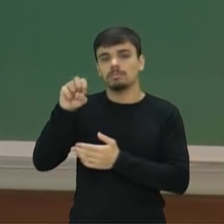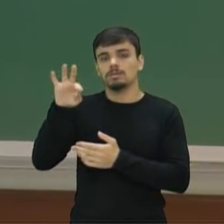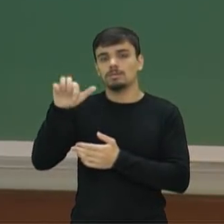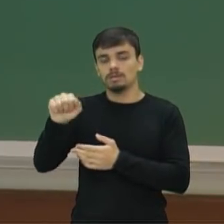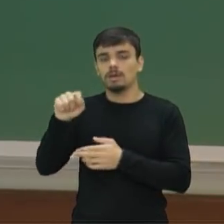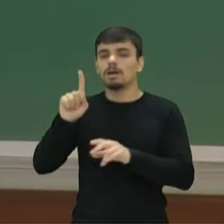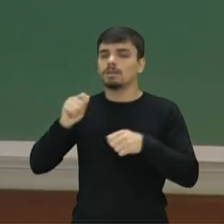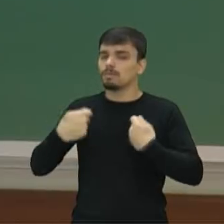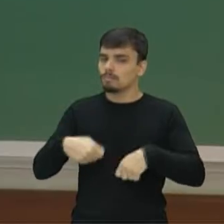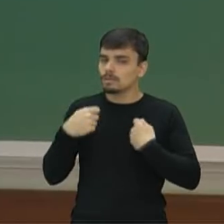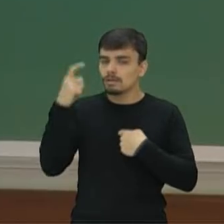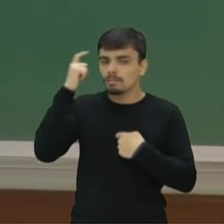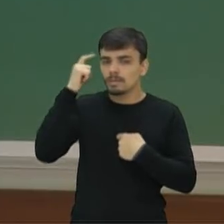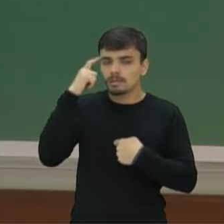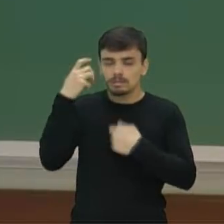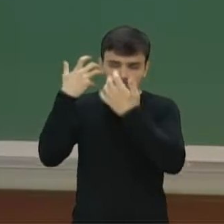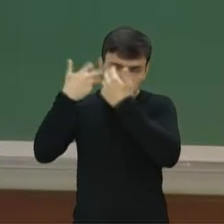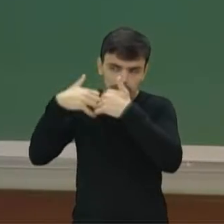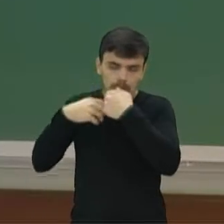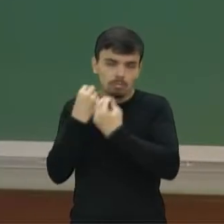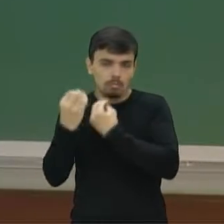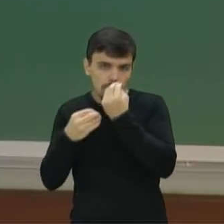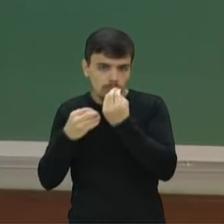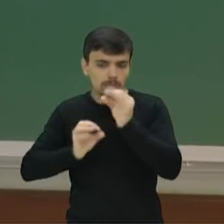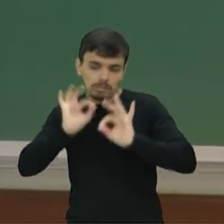e a gente ponderar o nosso consumo e a gente